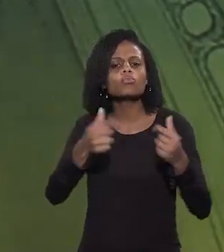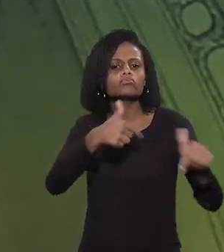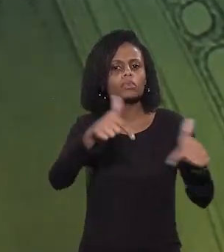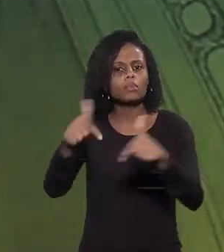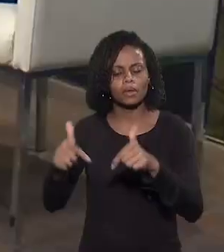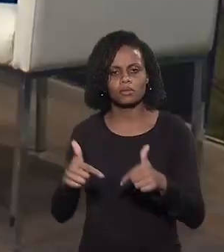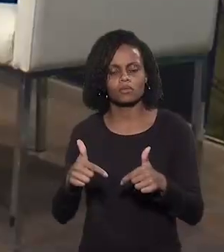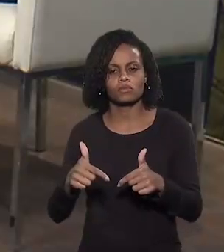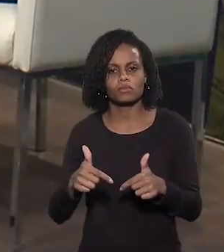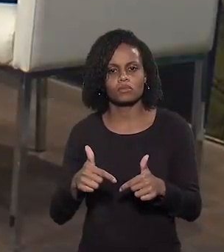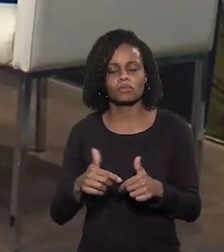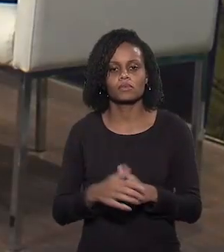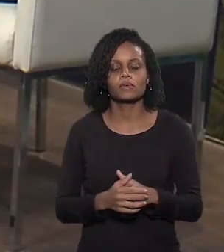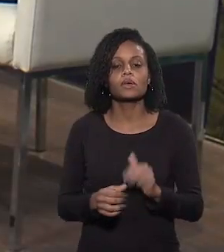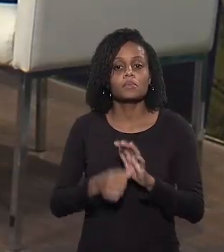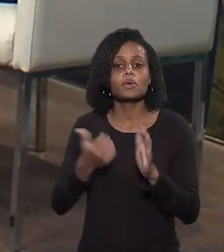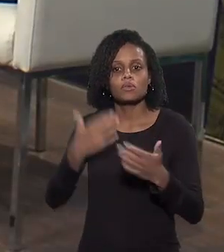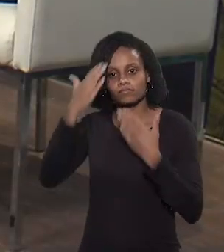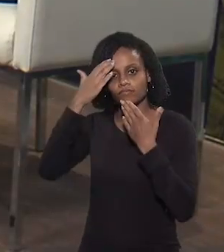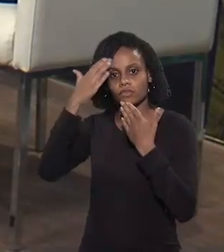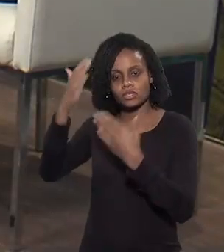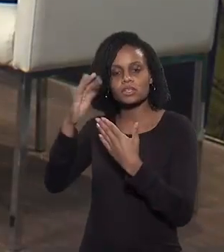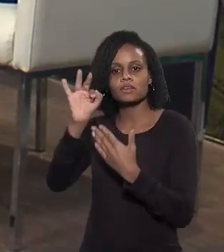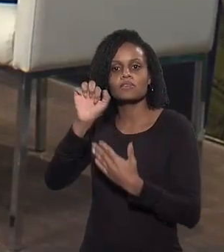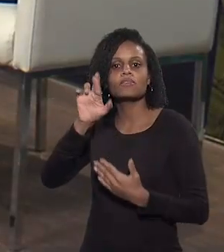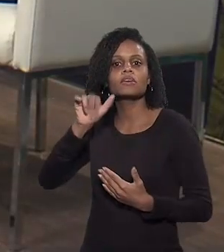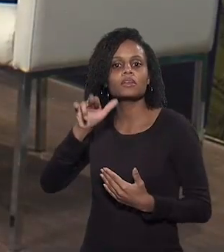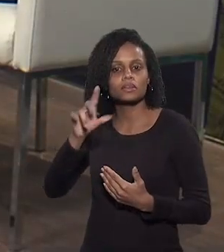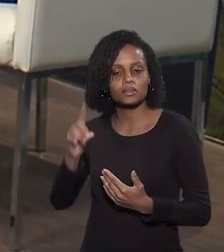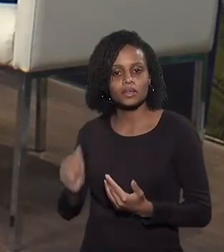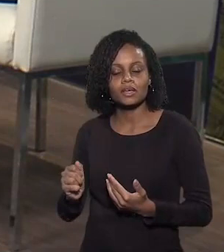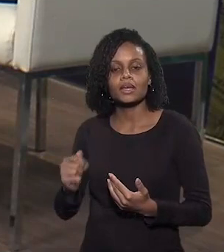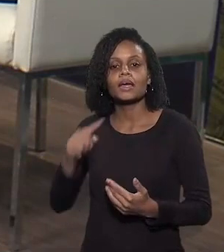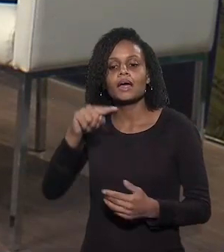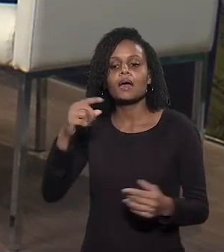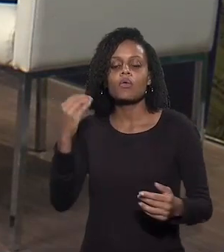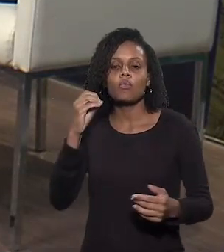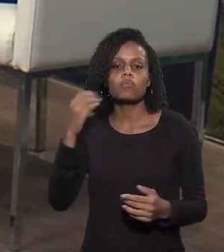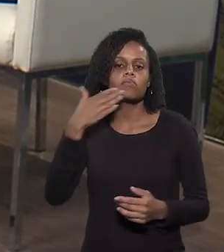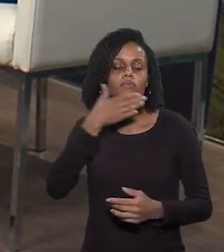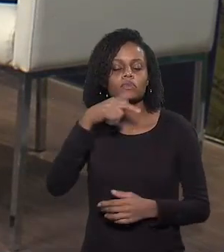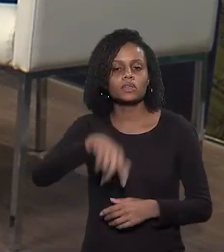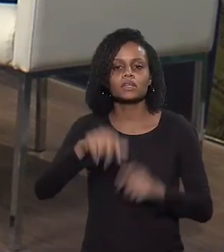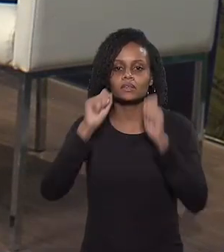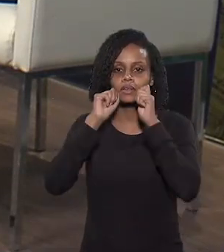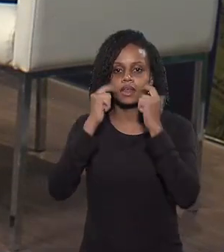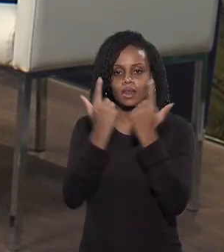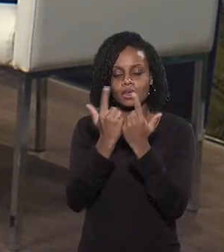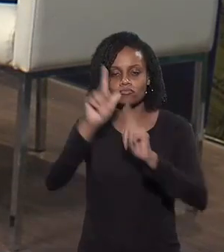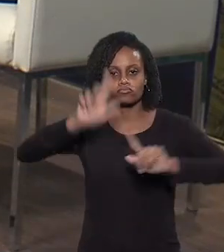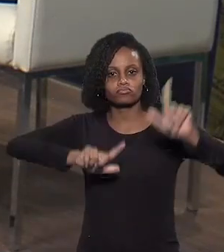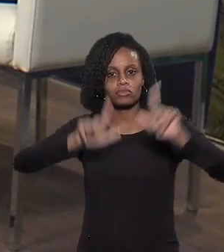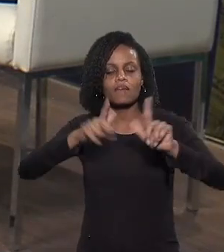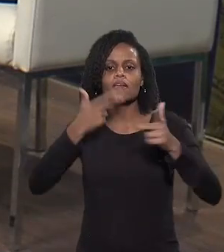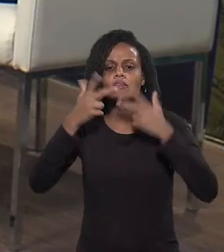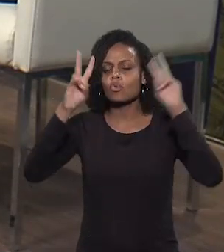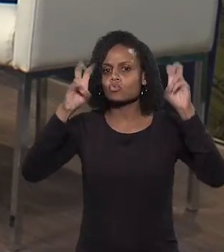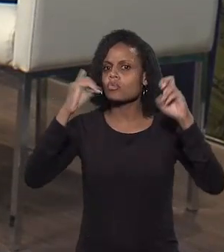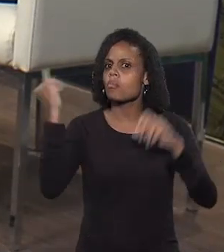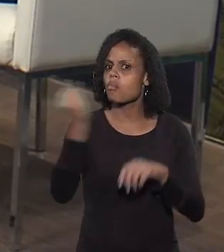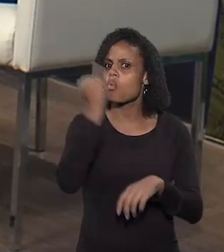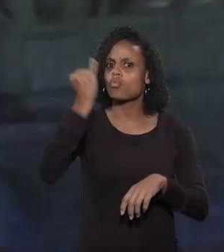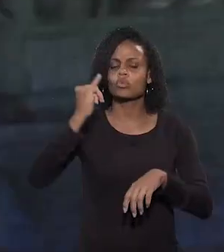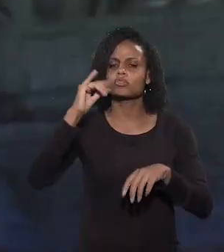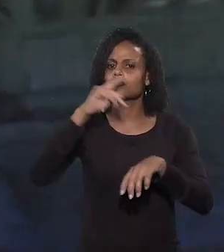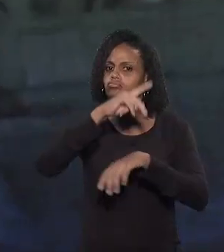funcionam, como que elas atuam? Primeiro, eu quero agradecer, Fernanda, a oportunidade de estar aqui na TV Alerj falando de um assunto que é ao mesmo tempo polêmico, mas